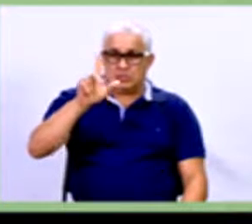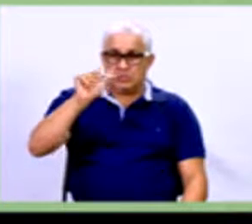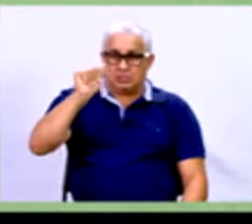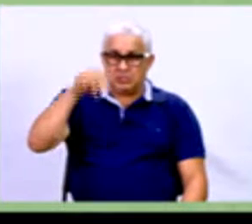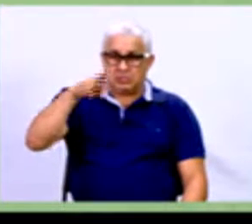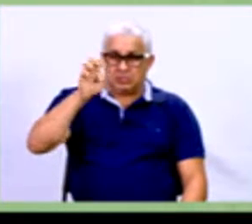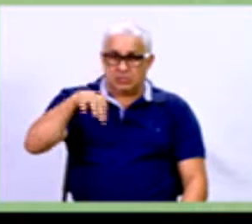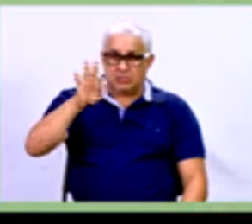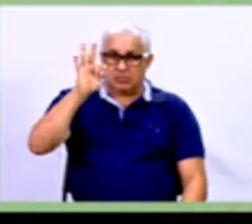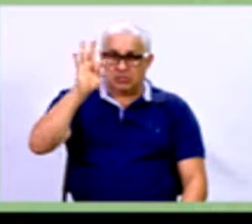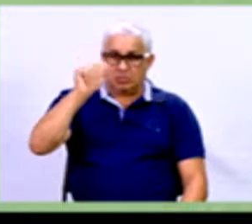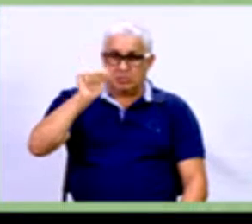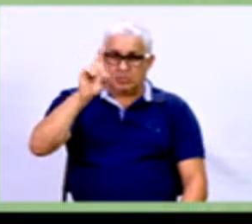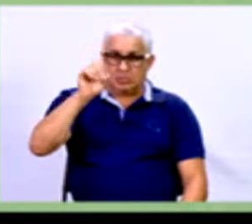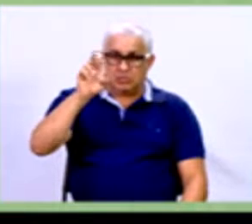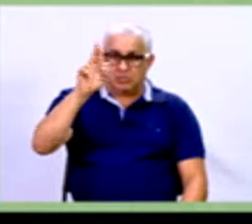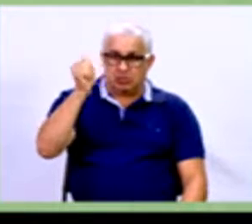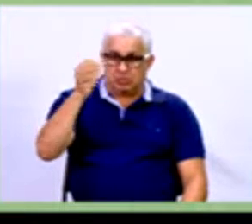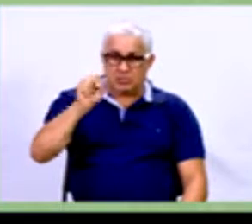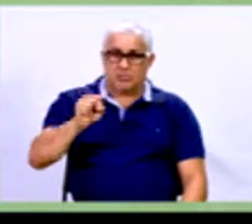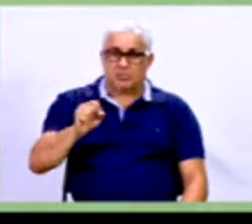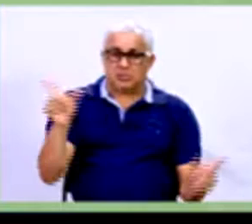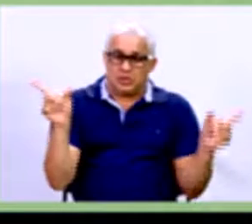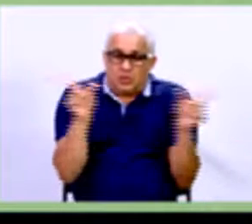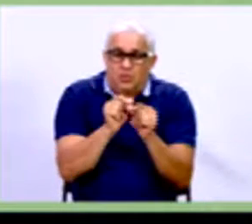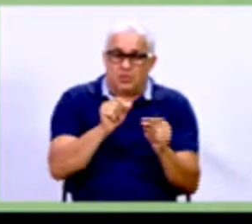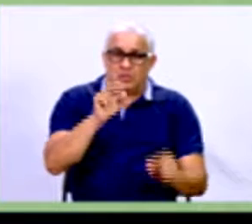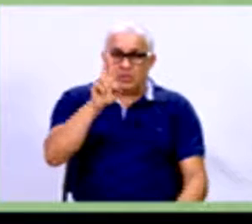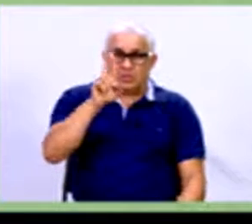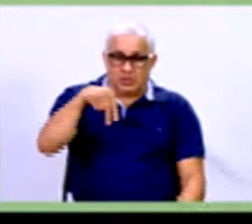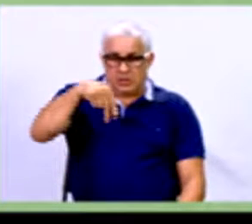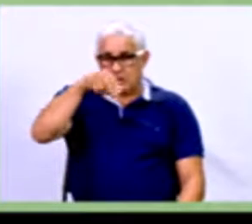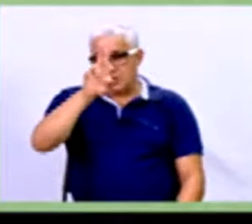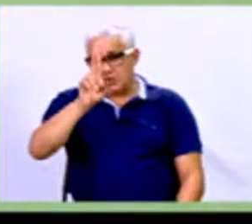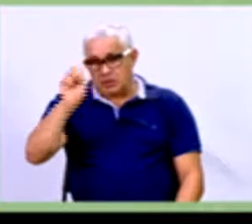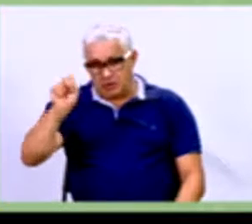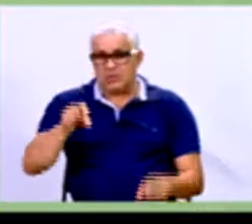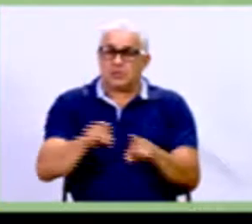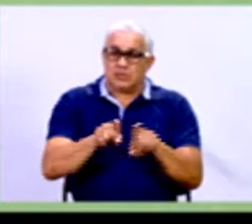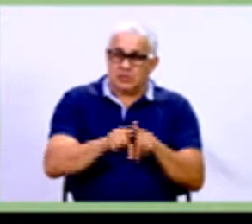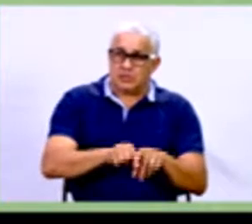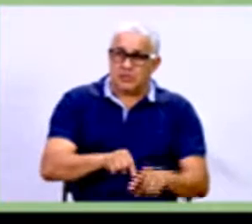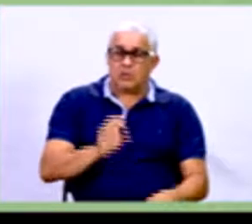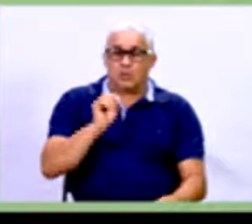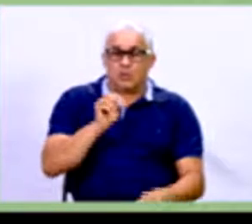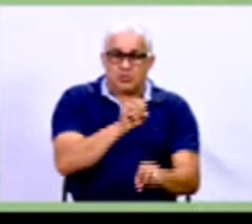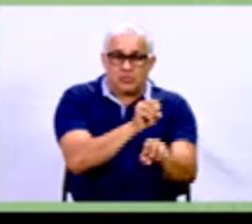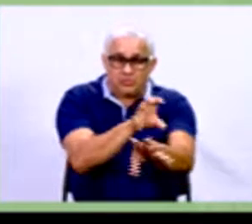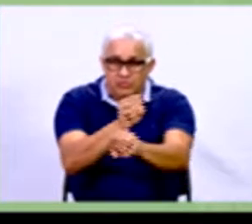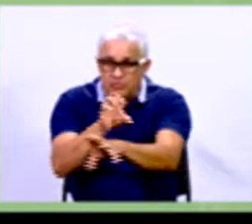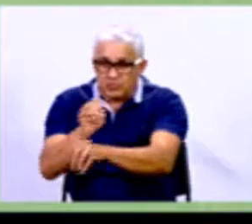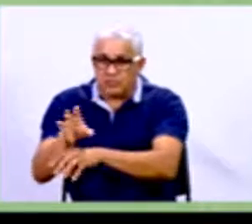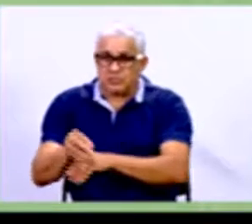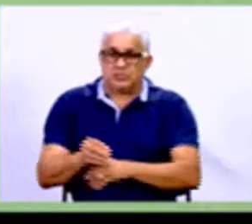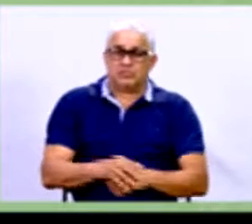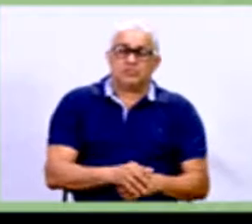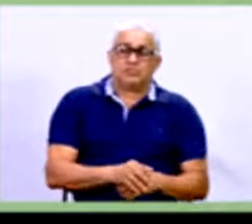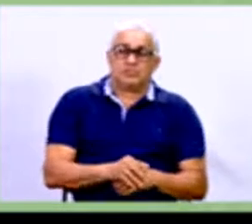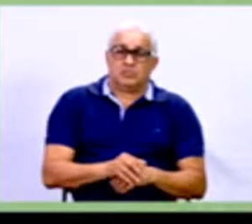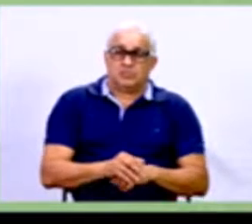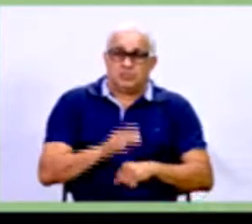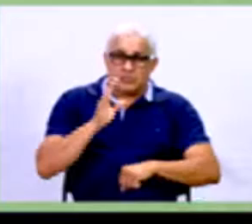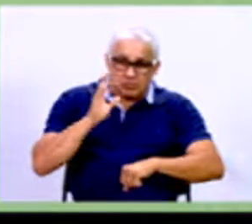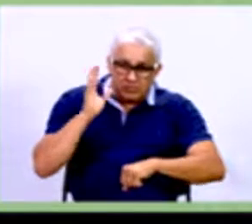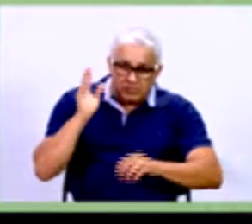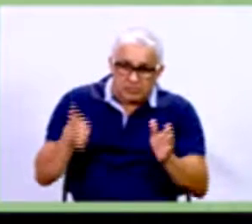né? A abreviatura. E o objetivo delas é o quê? Regulamentam e fornecem orientações sobre os